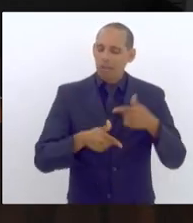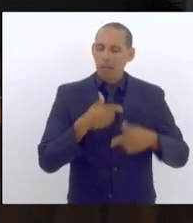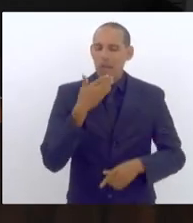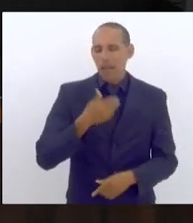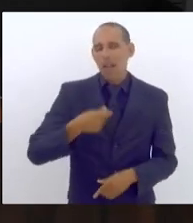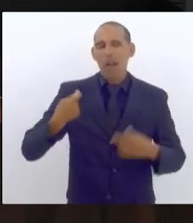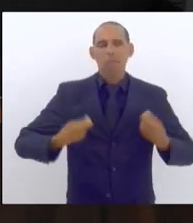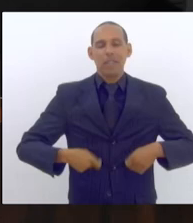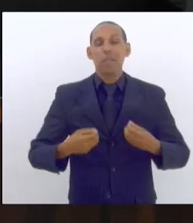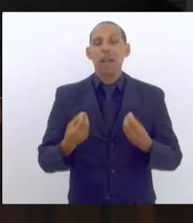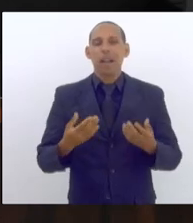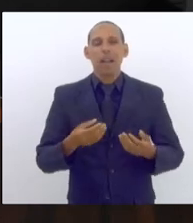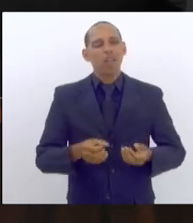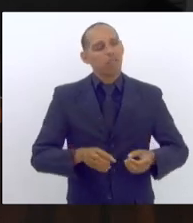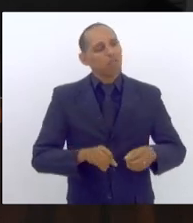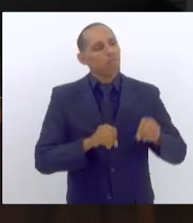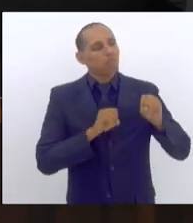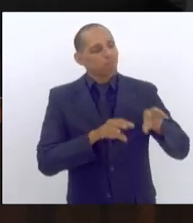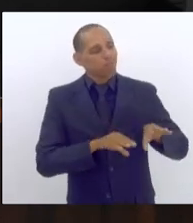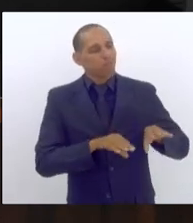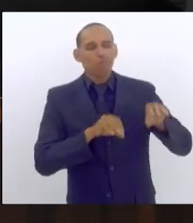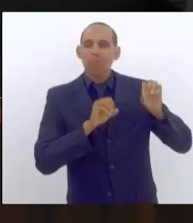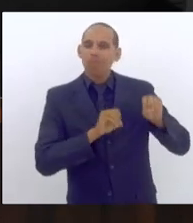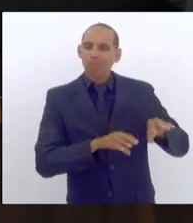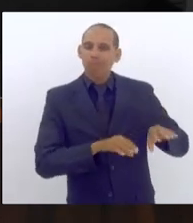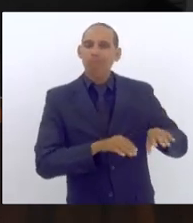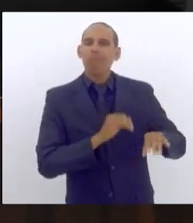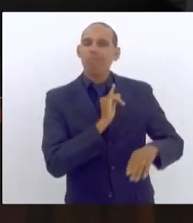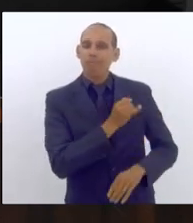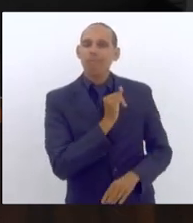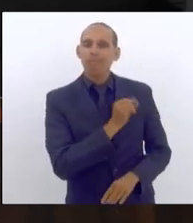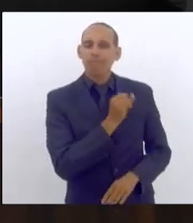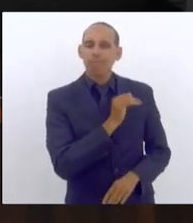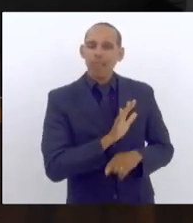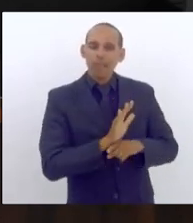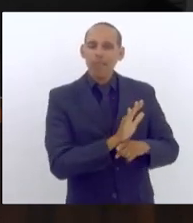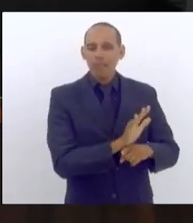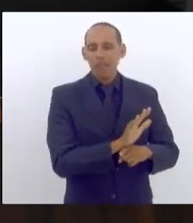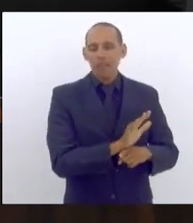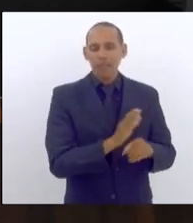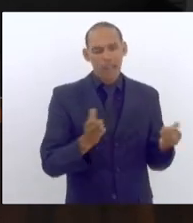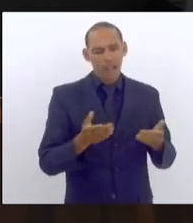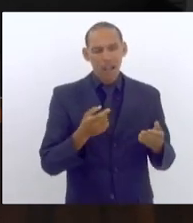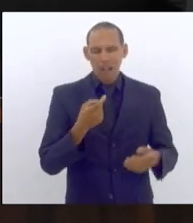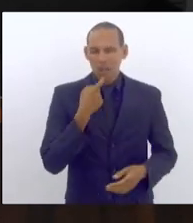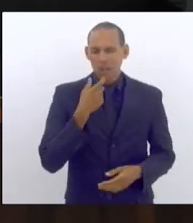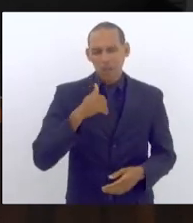para melhor informar essa população, estar bem mais próximo. Na minha época, eu até criei